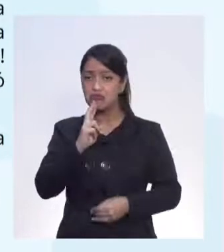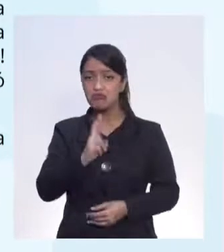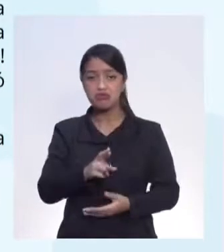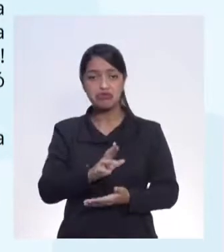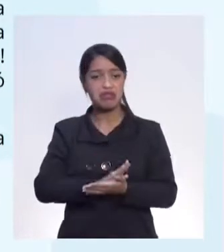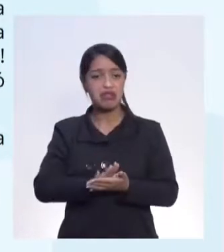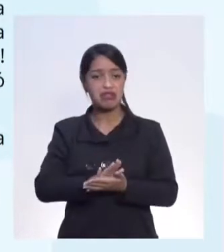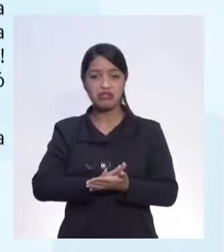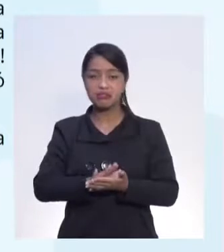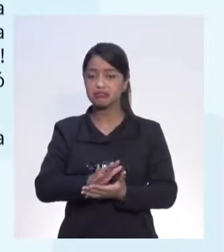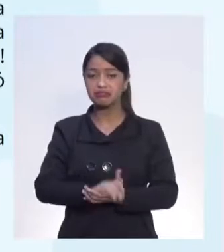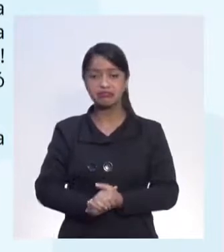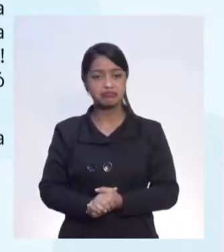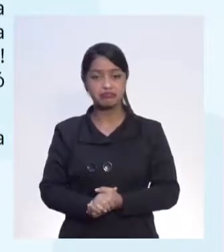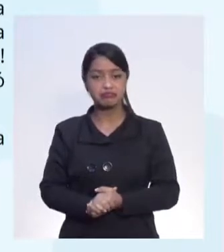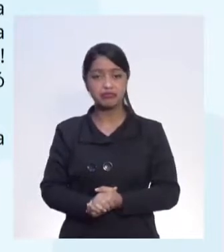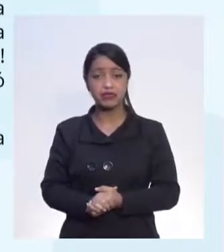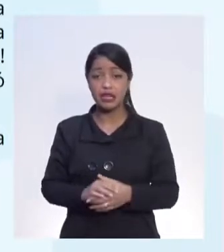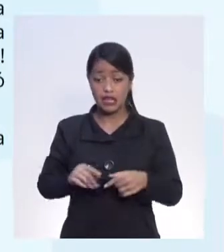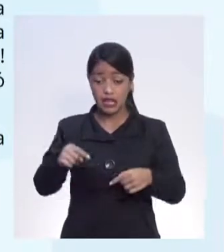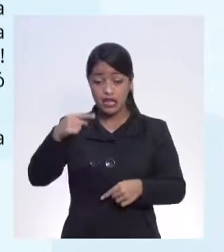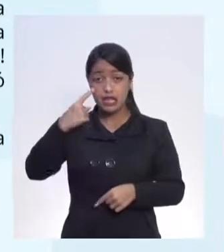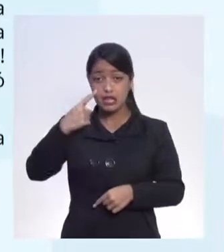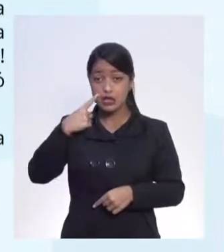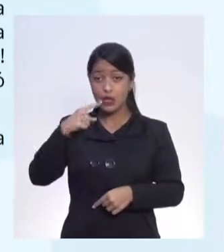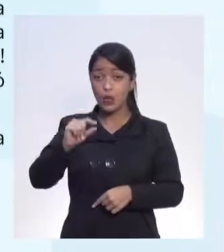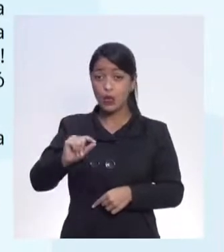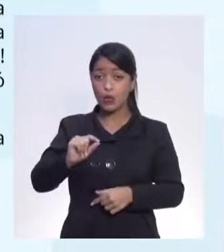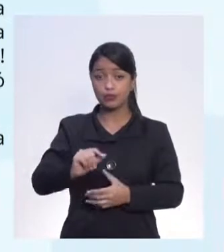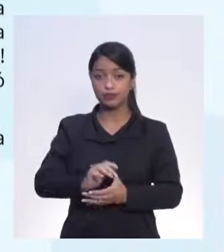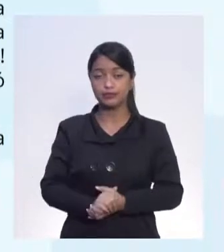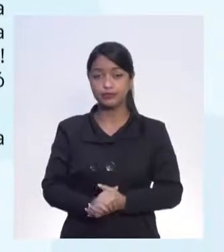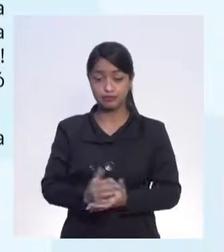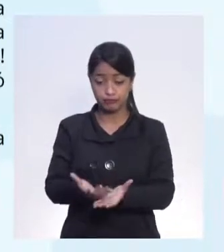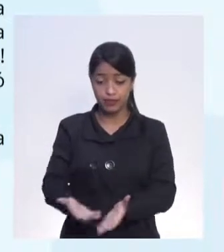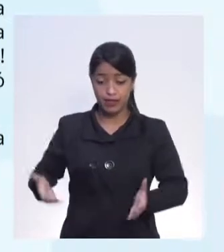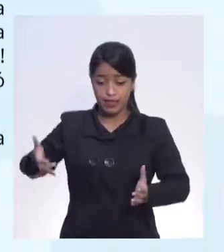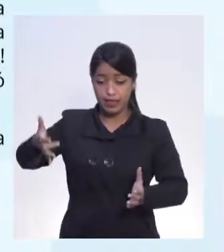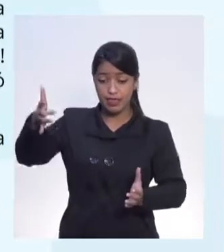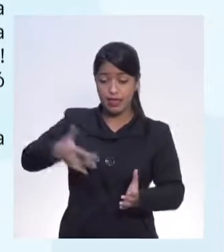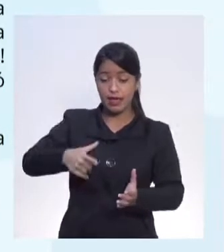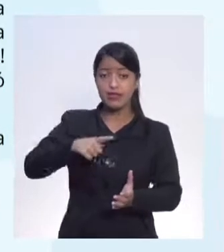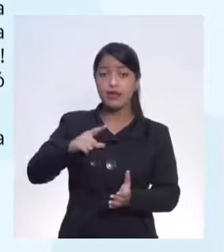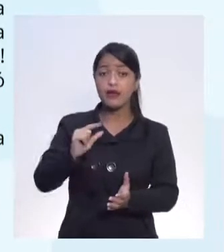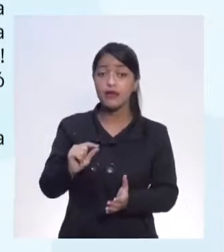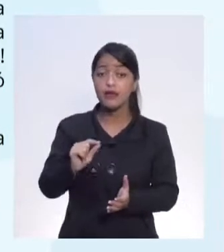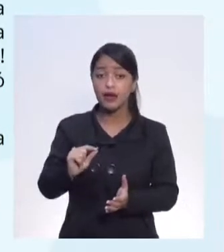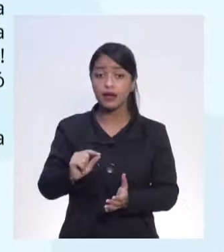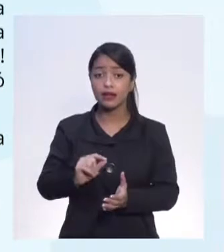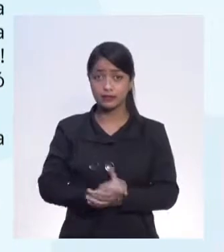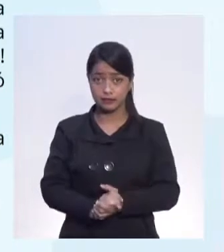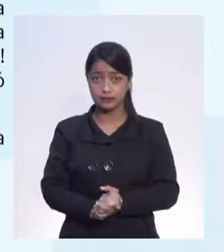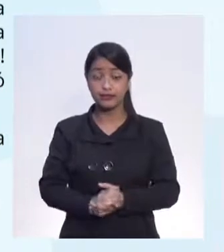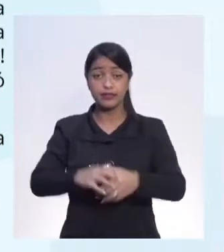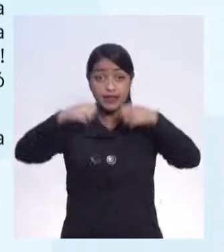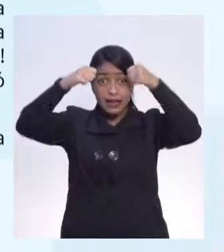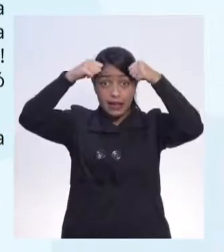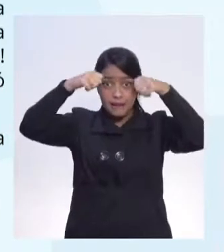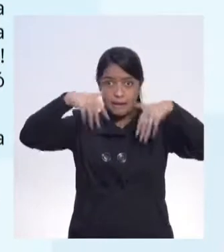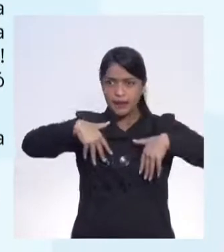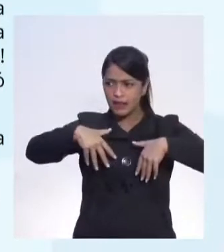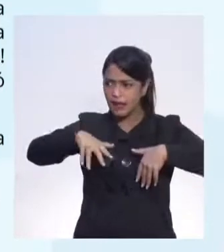e mostrou o que havia na cesta. Emília arrancou-lhe o isto da